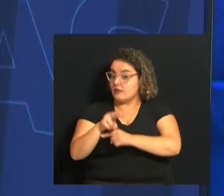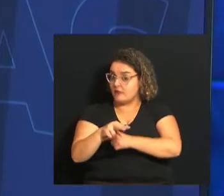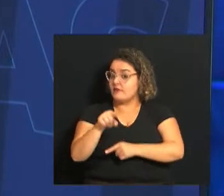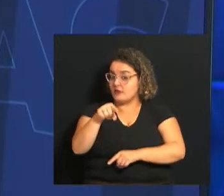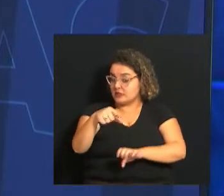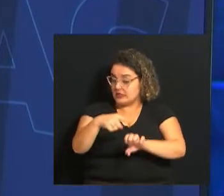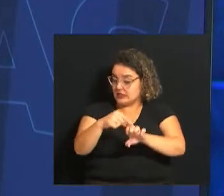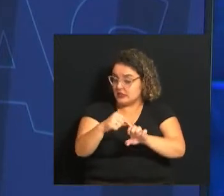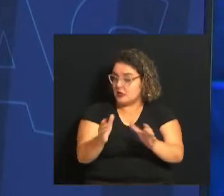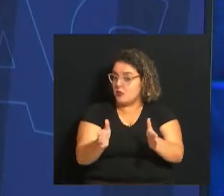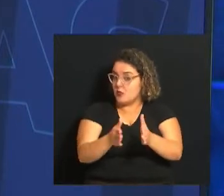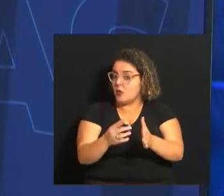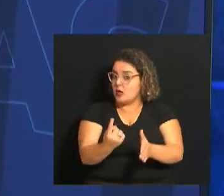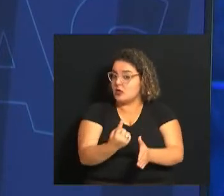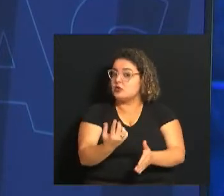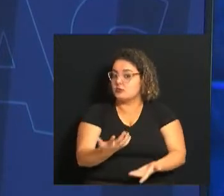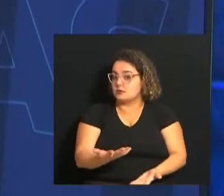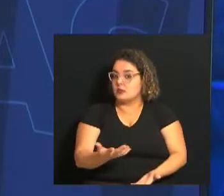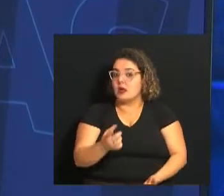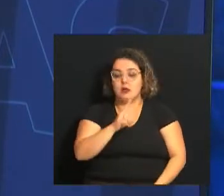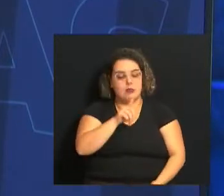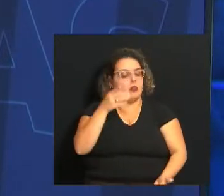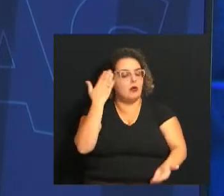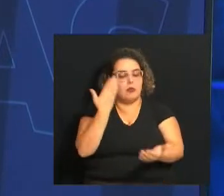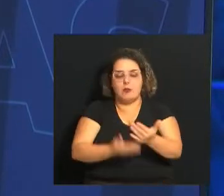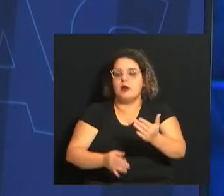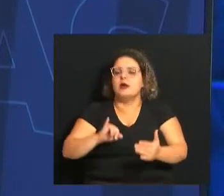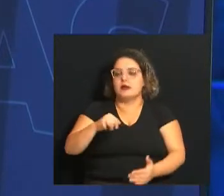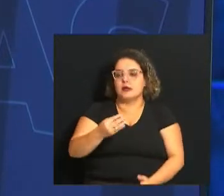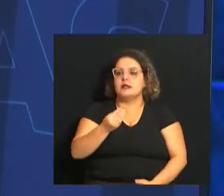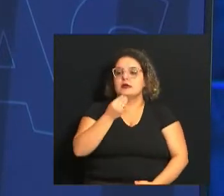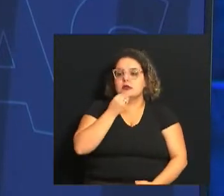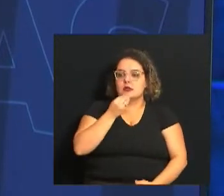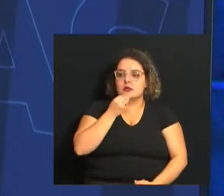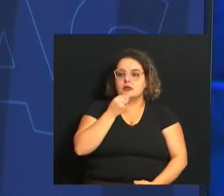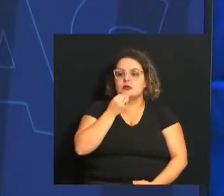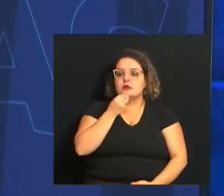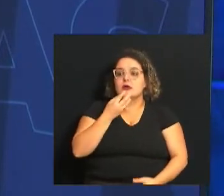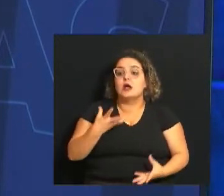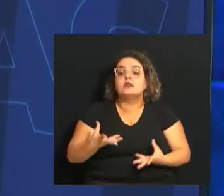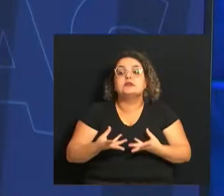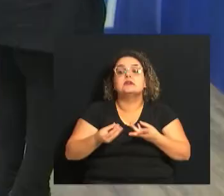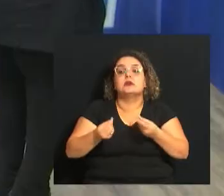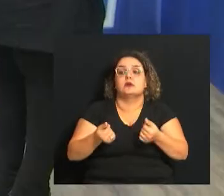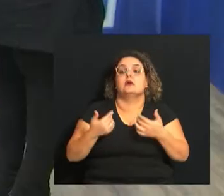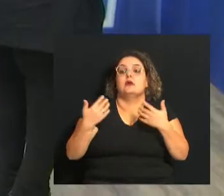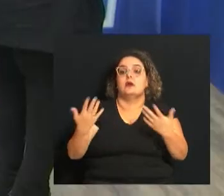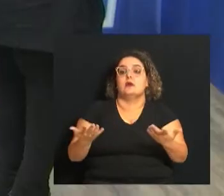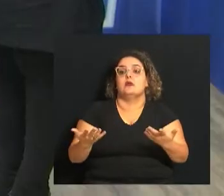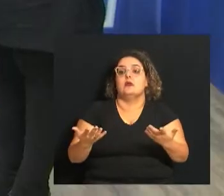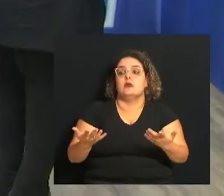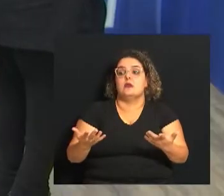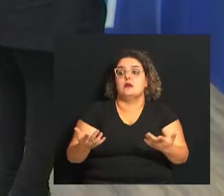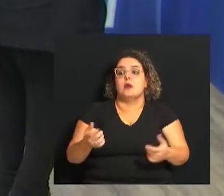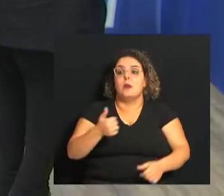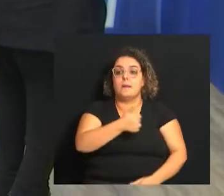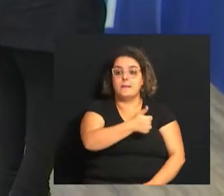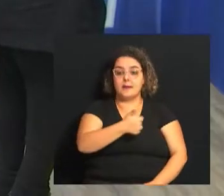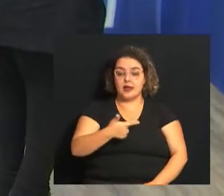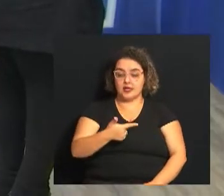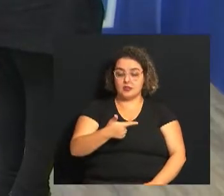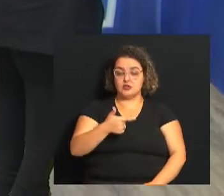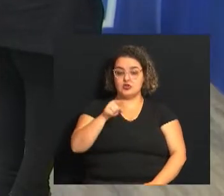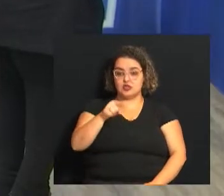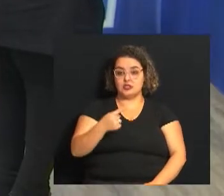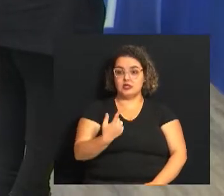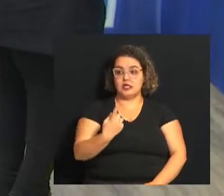microempreendedor individual, não perca essa oportunidade de se qualificar, né? 12:14, você já percebeu